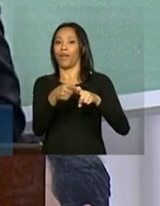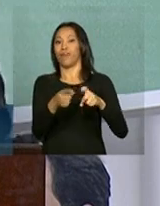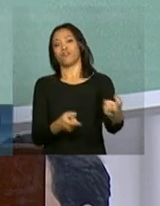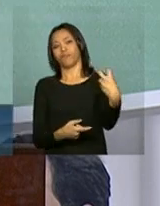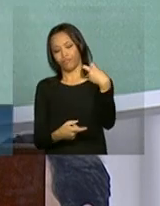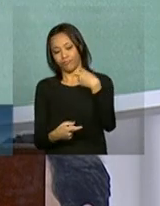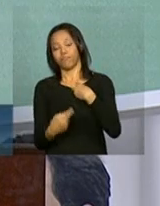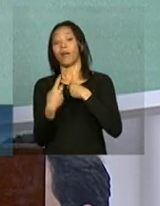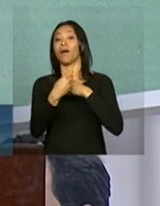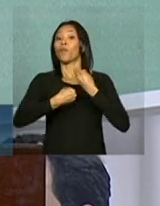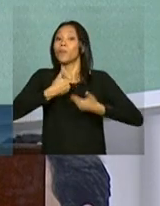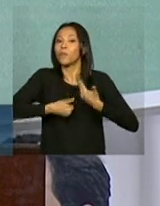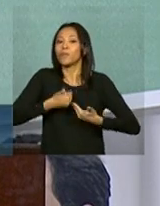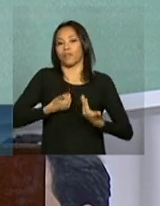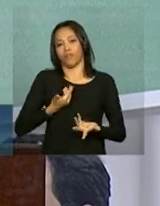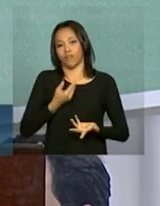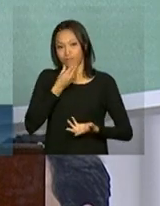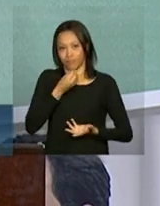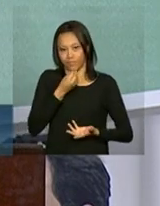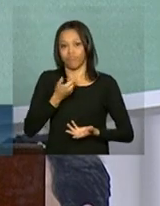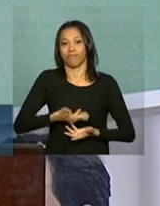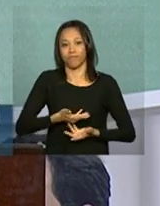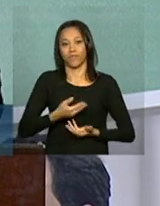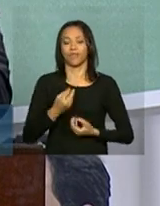para cuidar e tratar